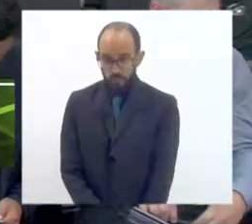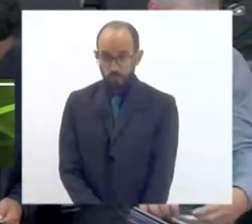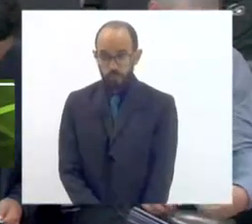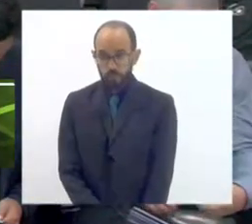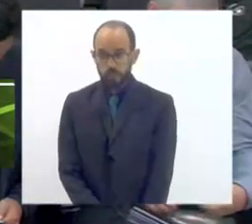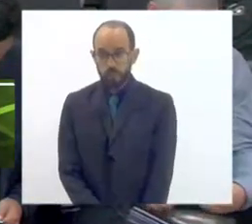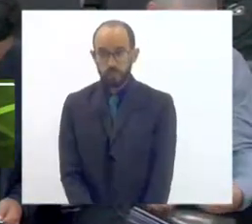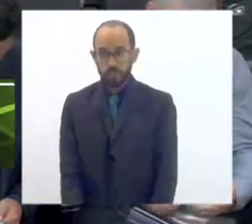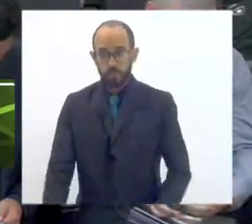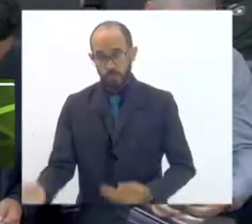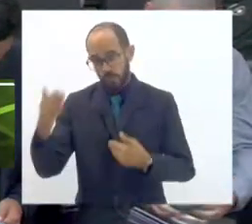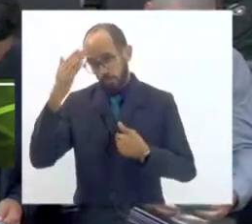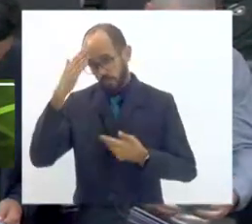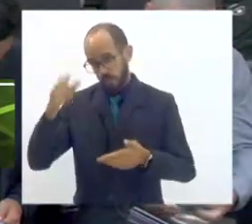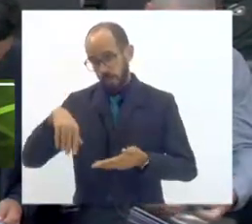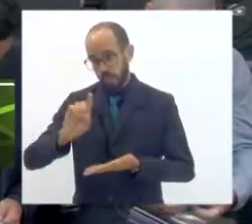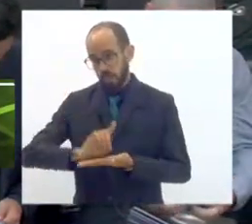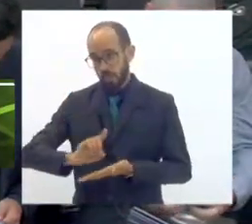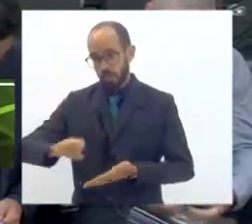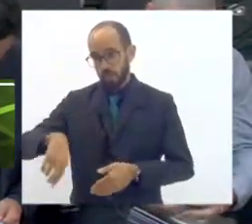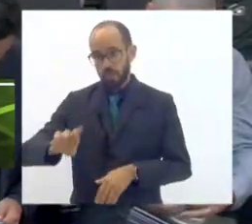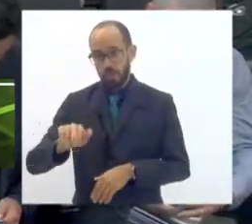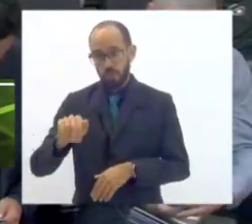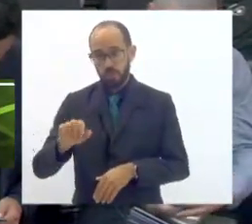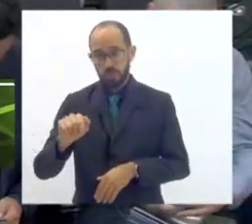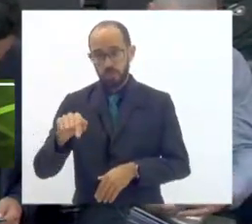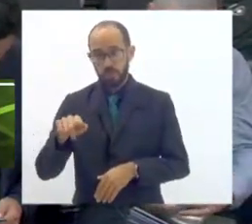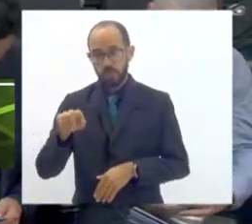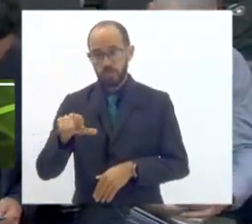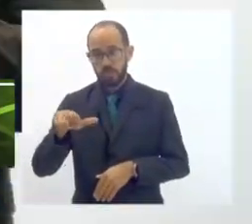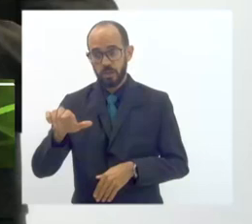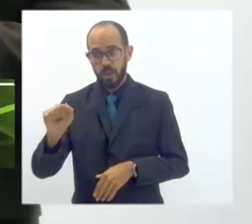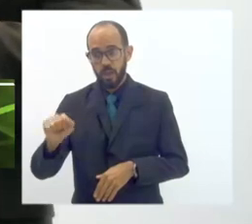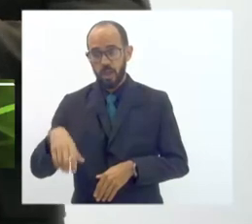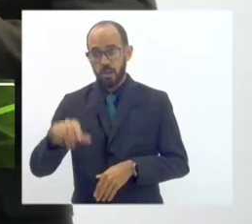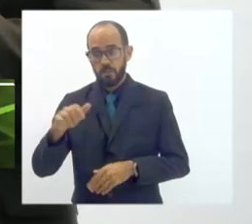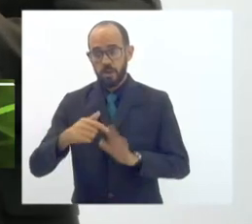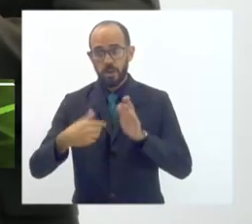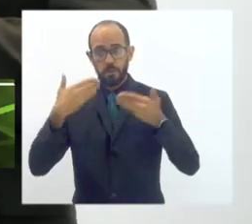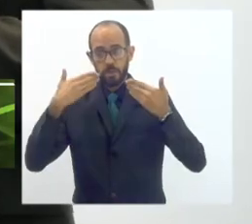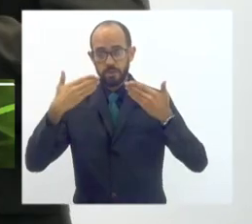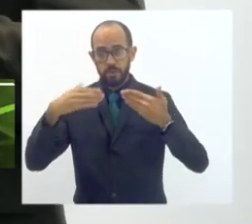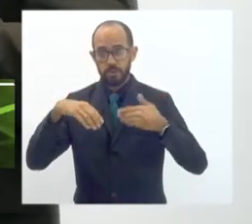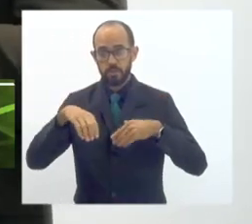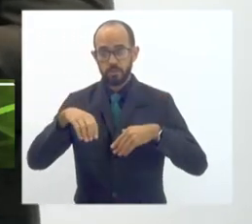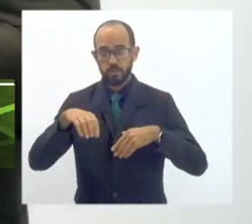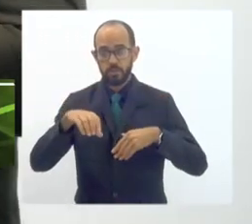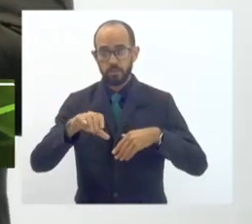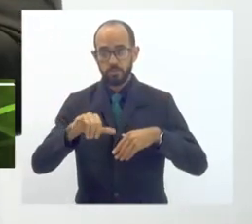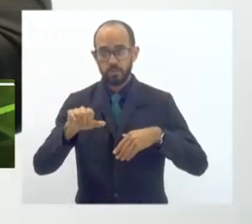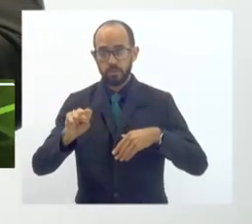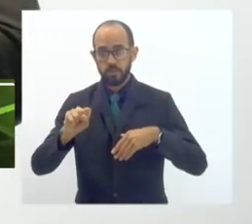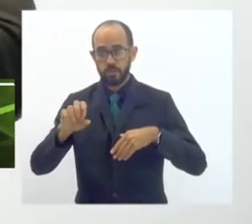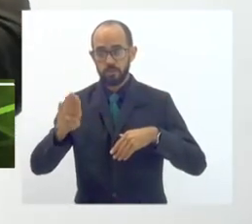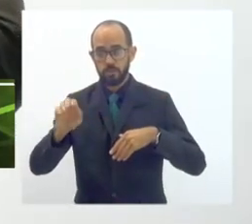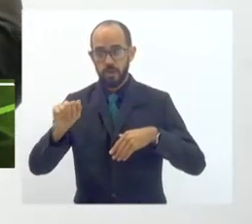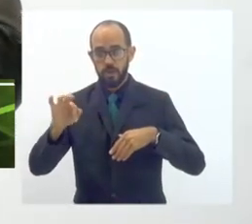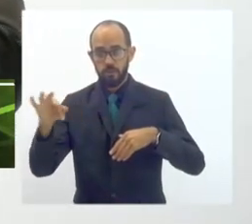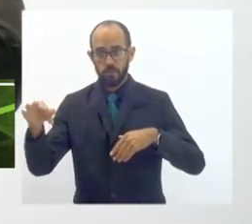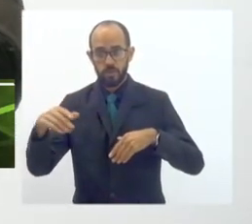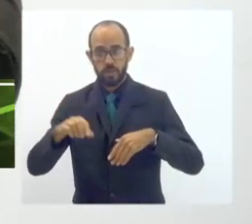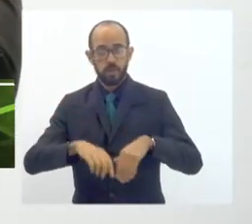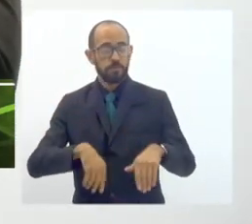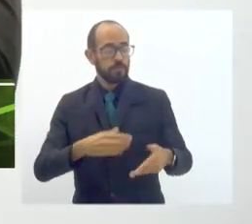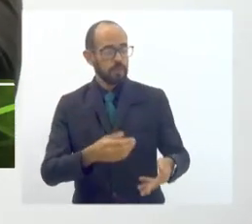Obrigado à doutora Rosângela Belo, com a apresentação do SISBAF. Quero registrar a presença do Miguel, coordenador do Fórum de